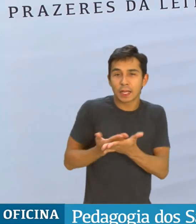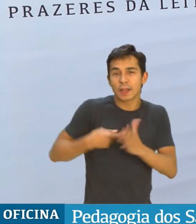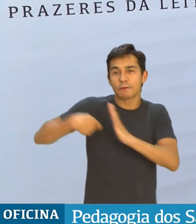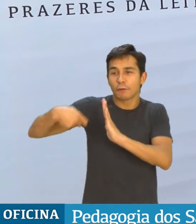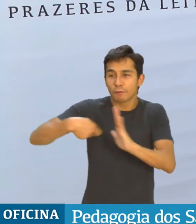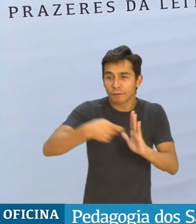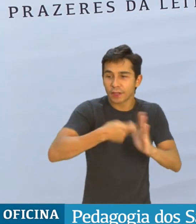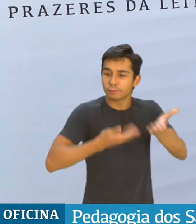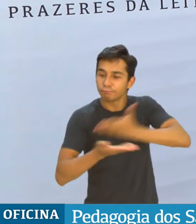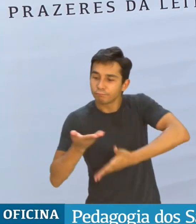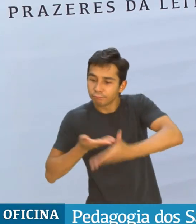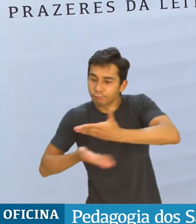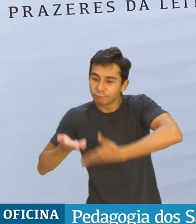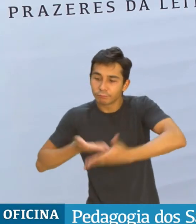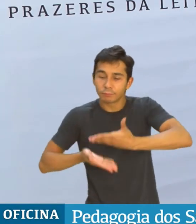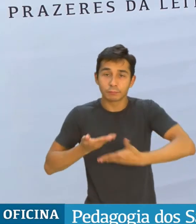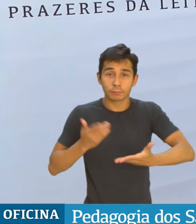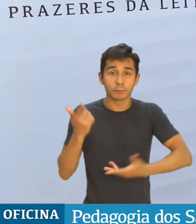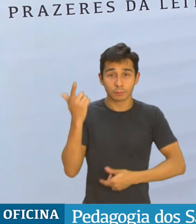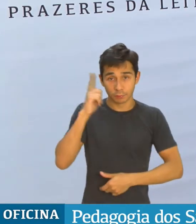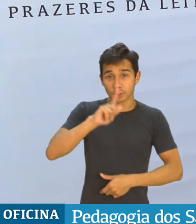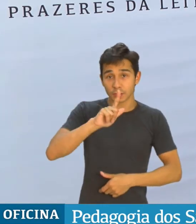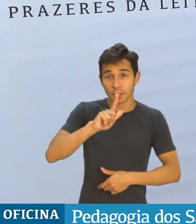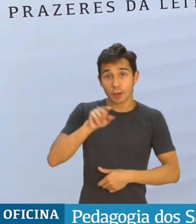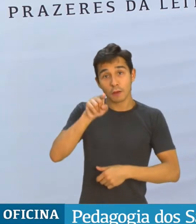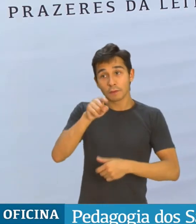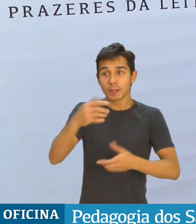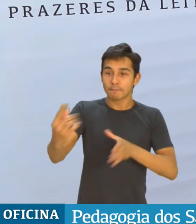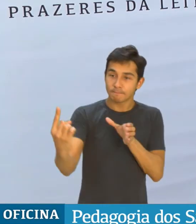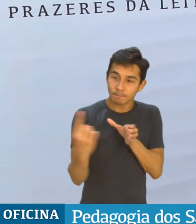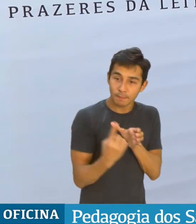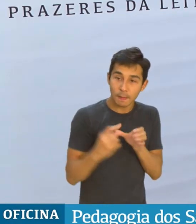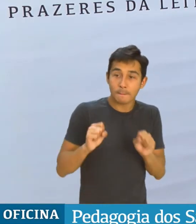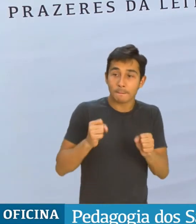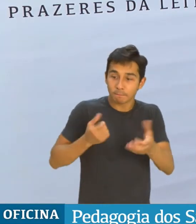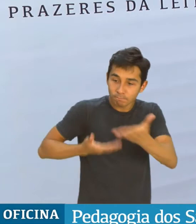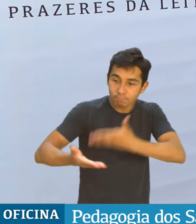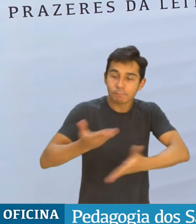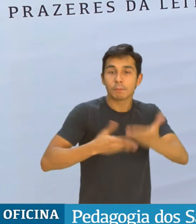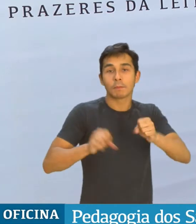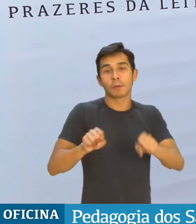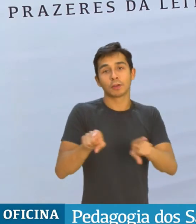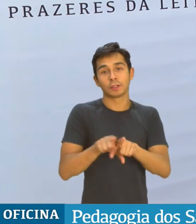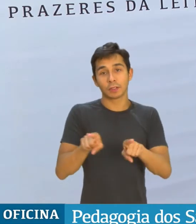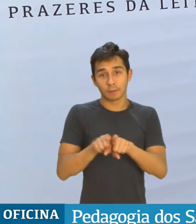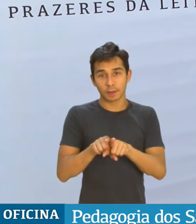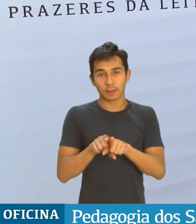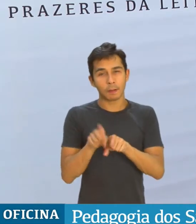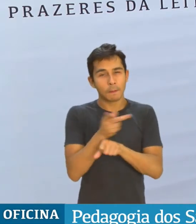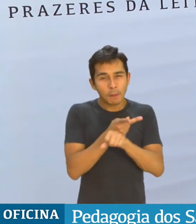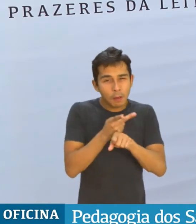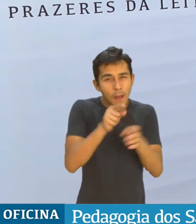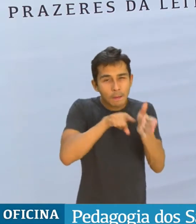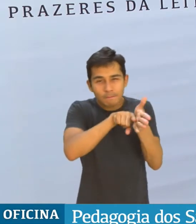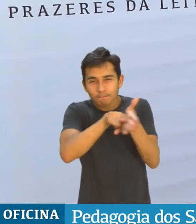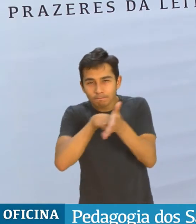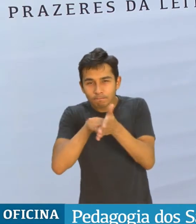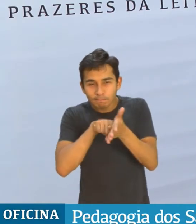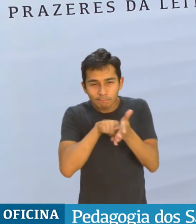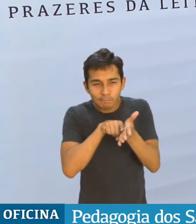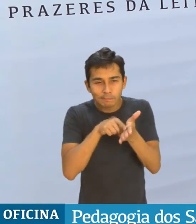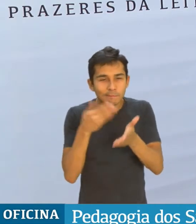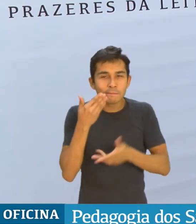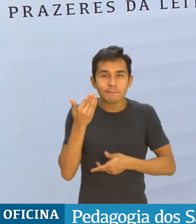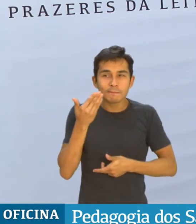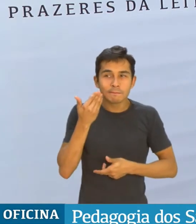dessas vozes. E esse mercado também ele pode chegar até você. Então, busque, procure, pesquise, porque